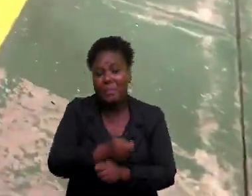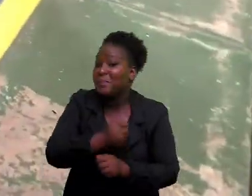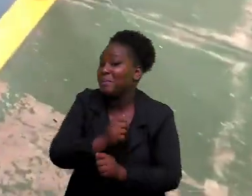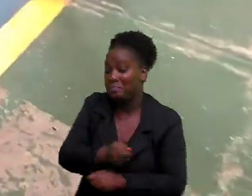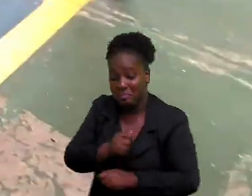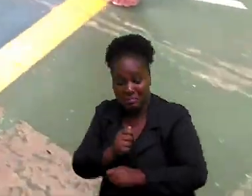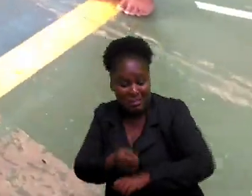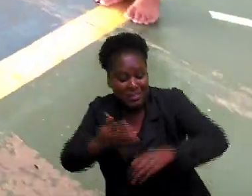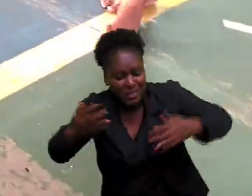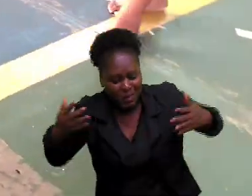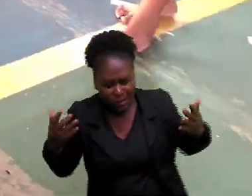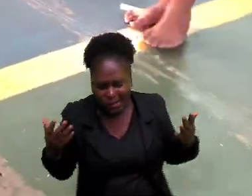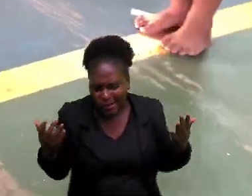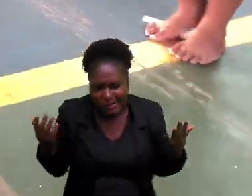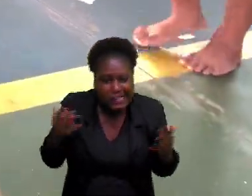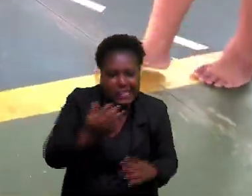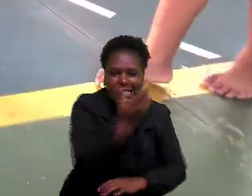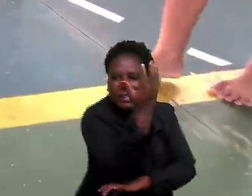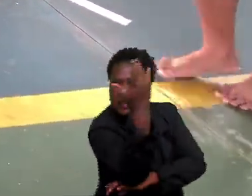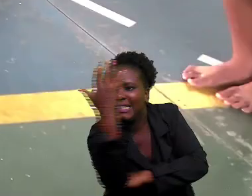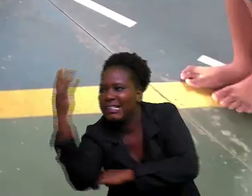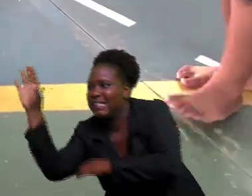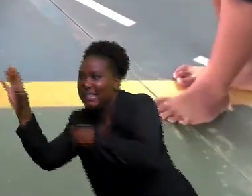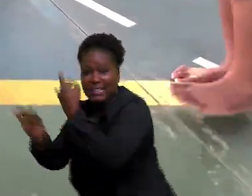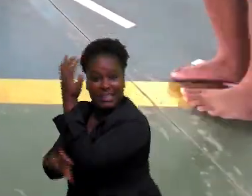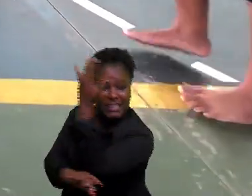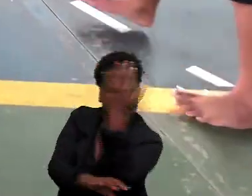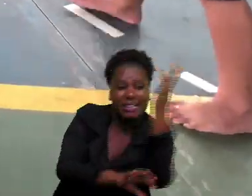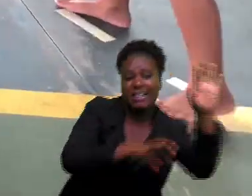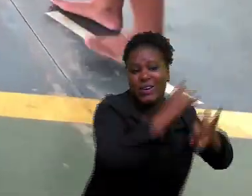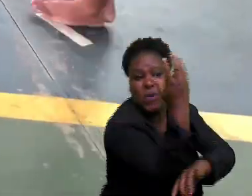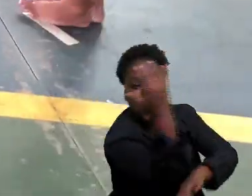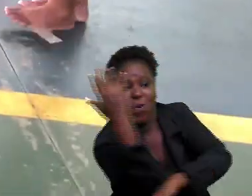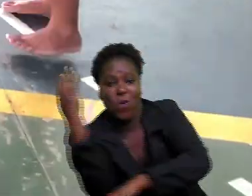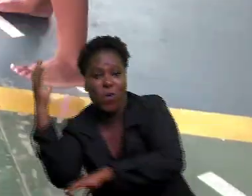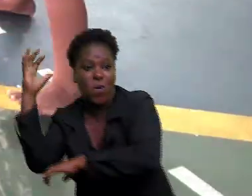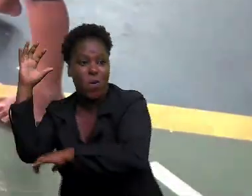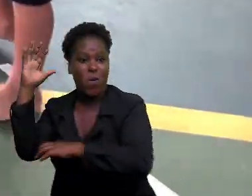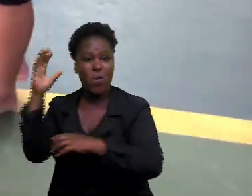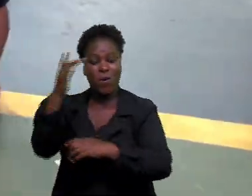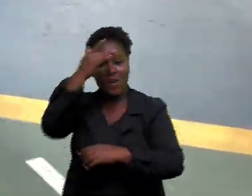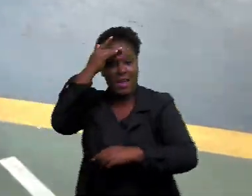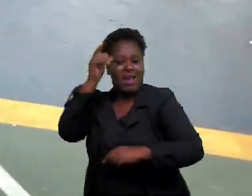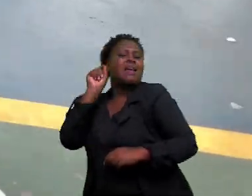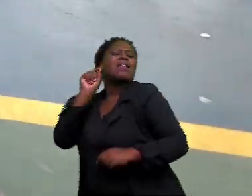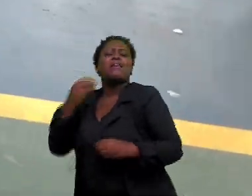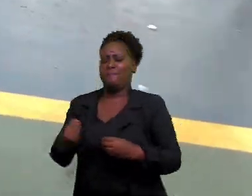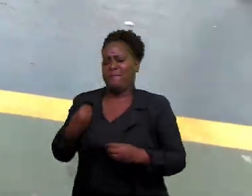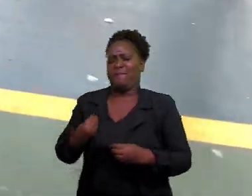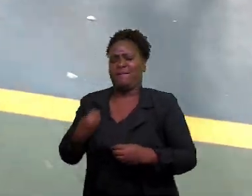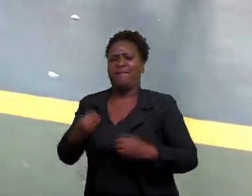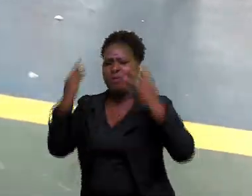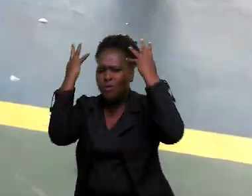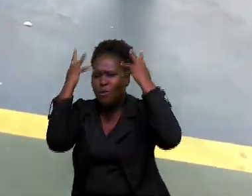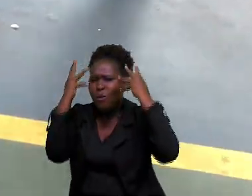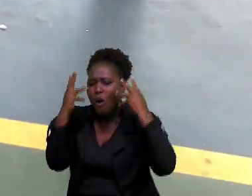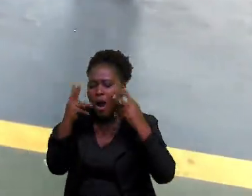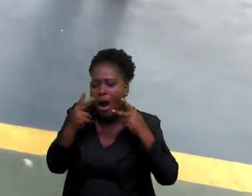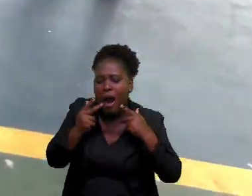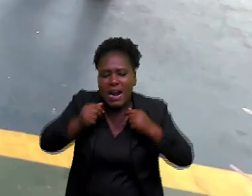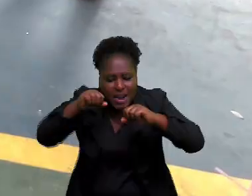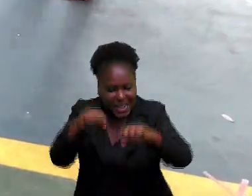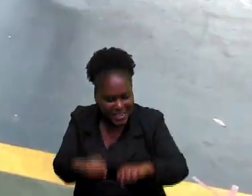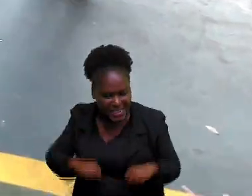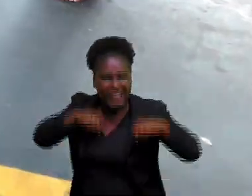Hoje à noite aqui na selva quem dorme é o leão. Hoje à